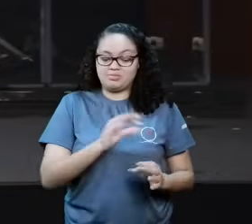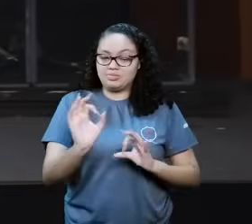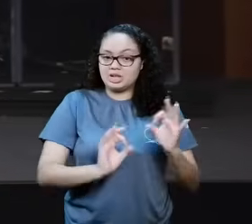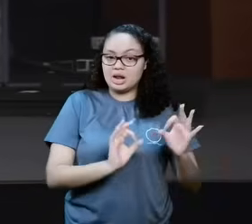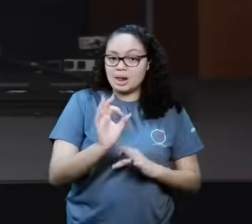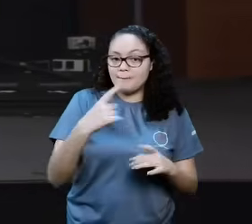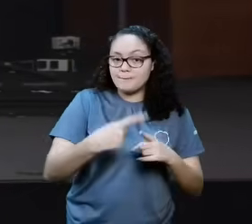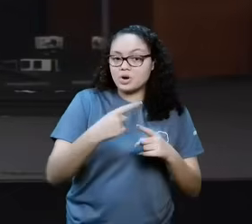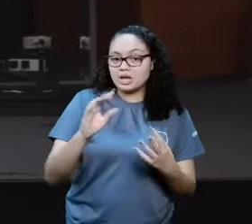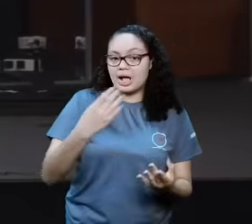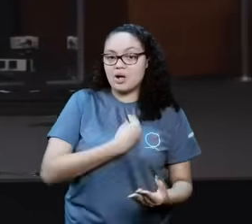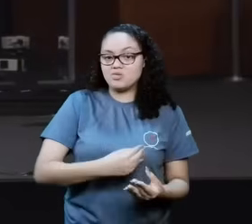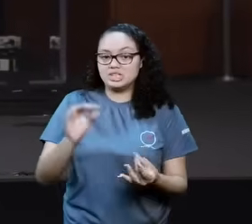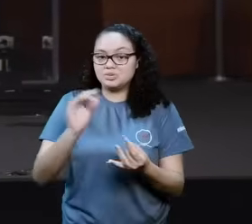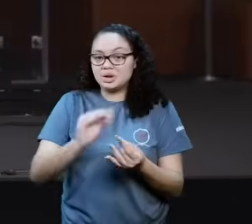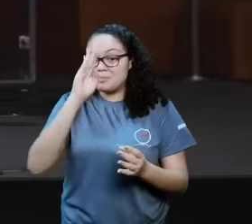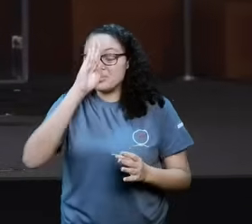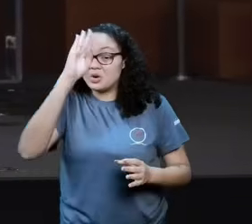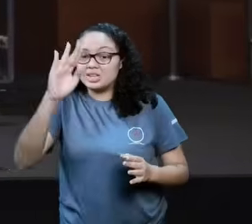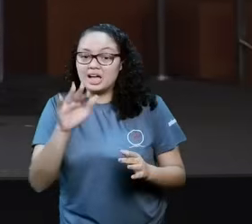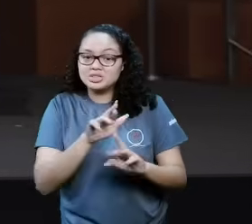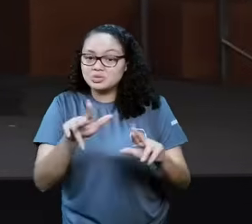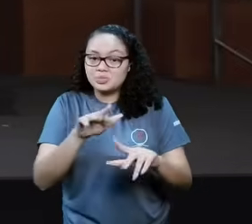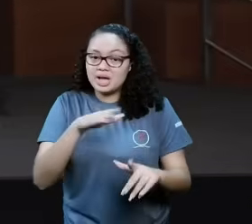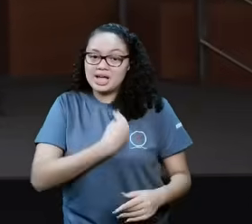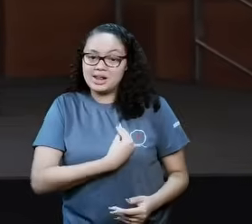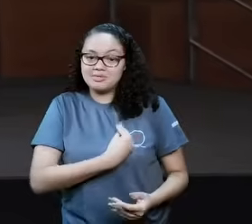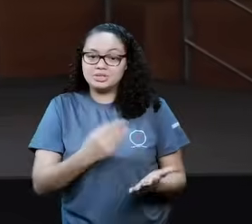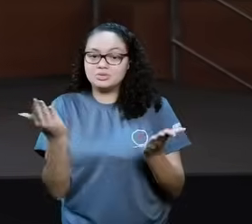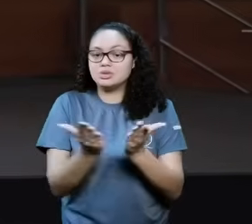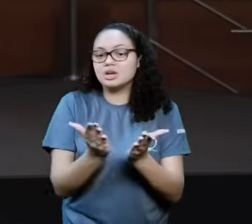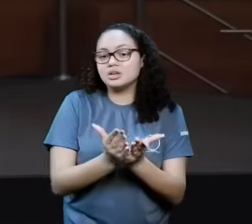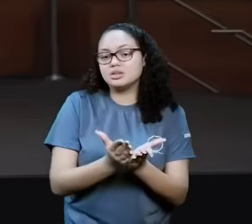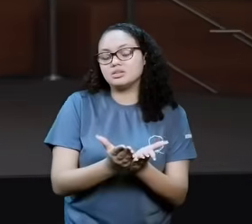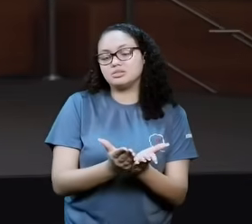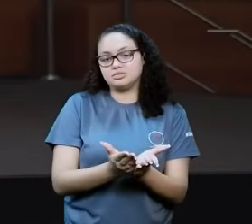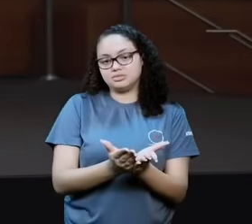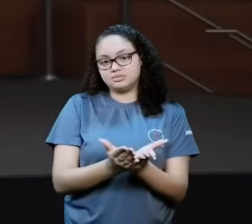porque a vida espiritual não é mais prioridade na vida do crente.